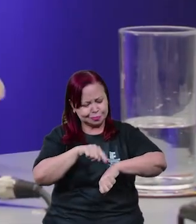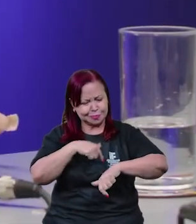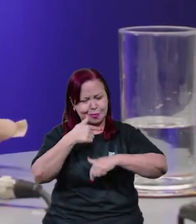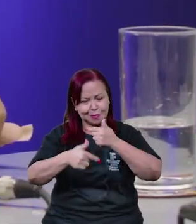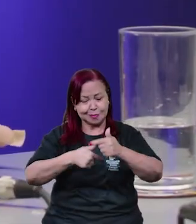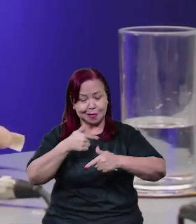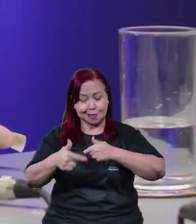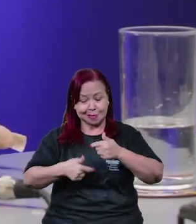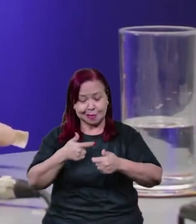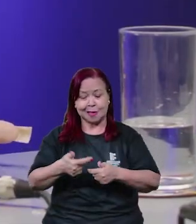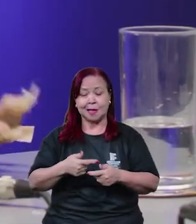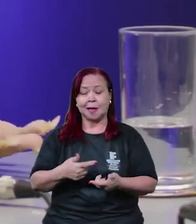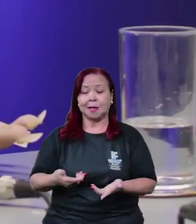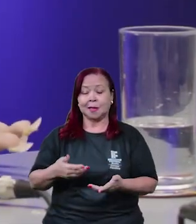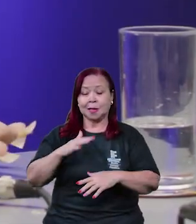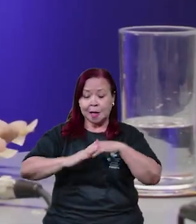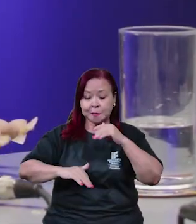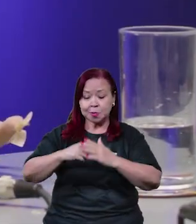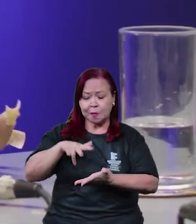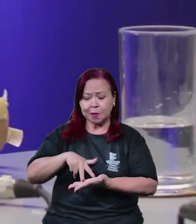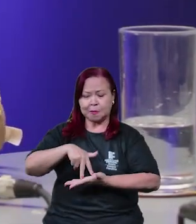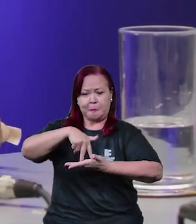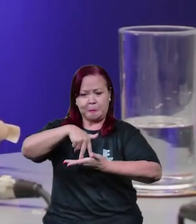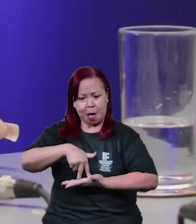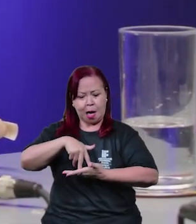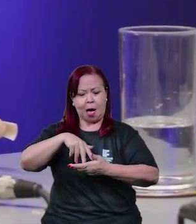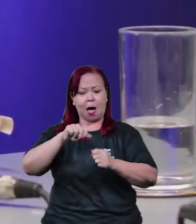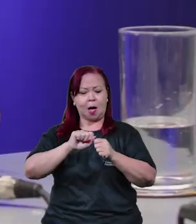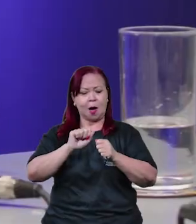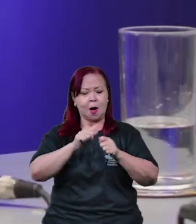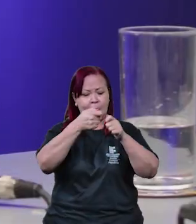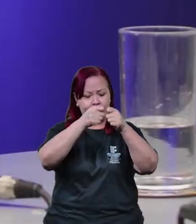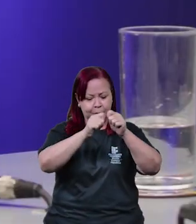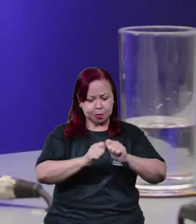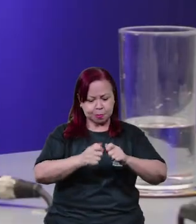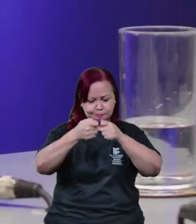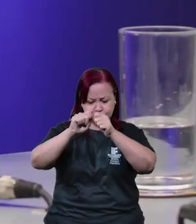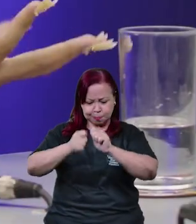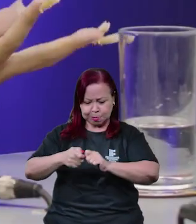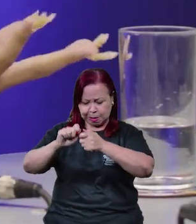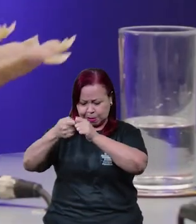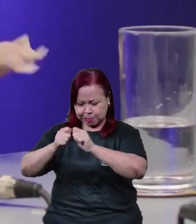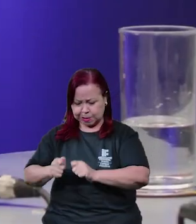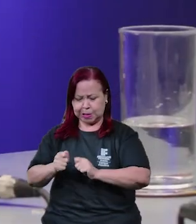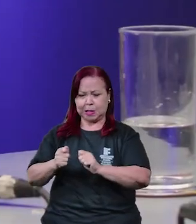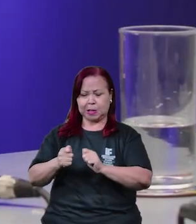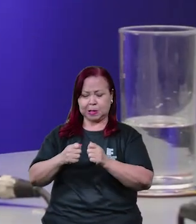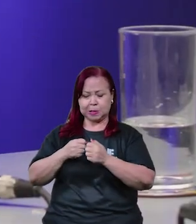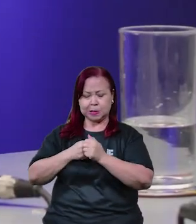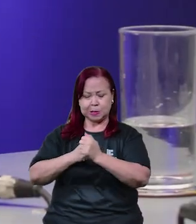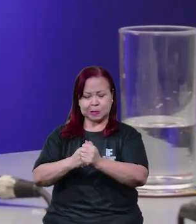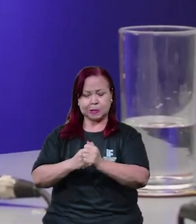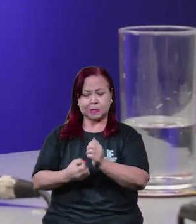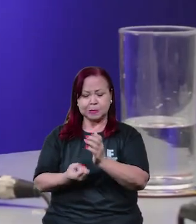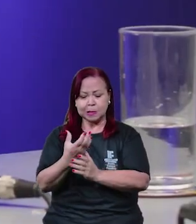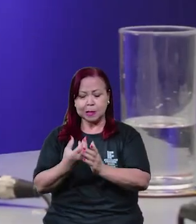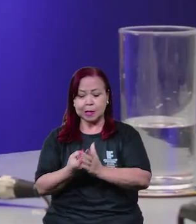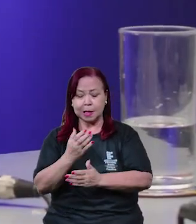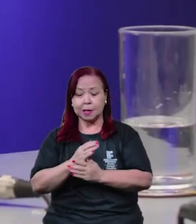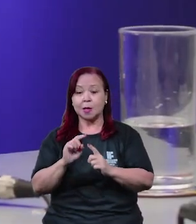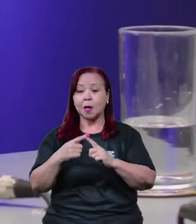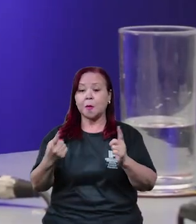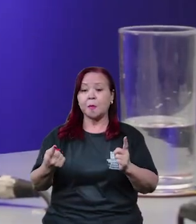são horas em pé ali, fazendo as tranças, seguindo uma referência, tipo, criando, mas também tem todo o trabalho por trás